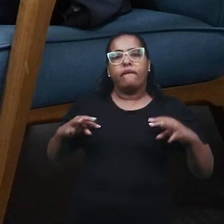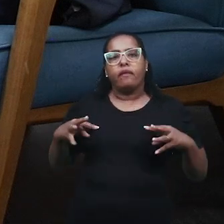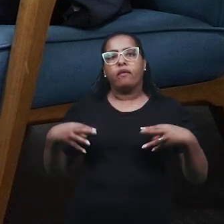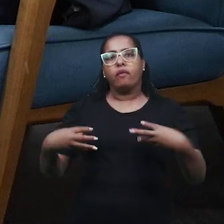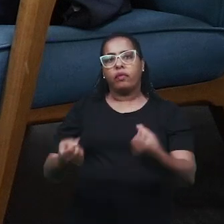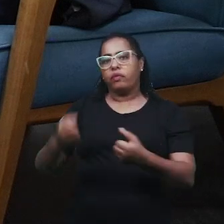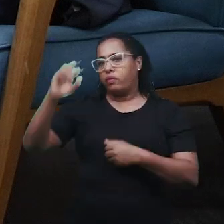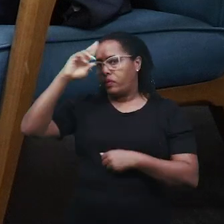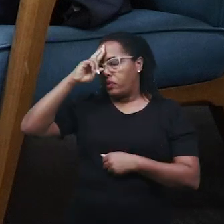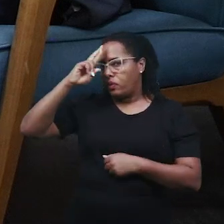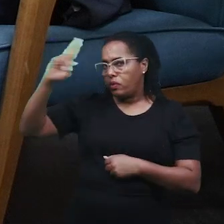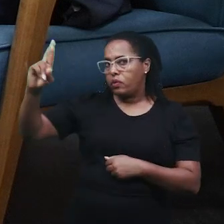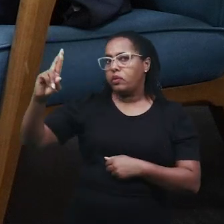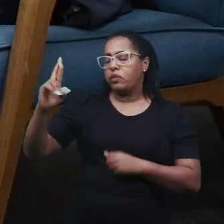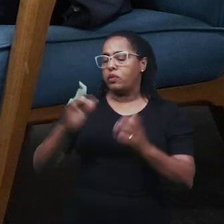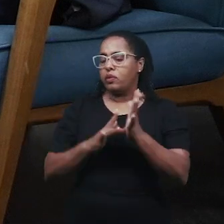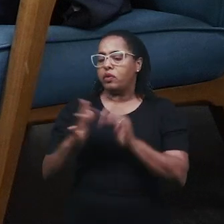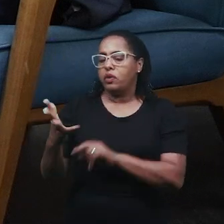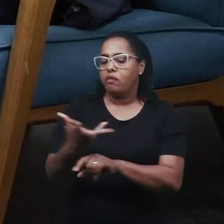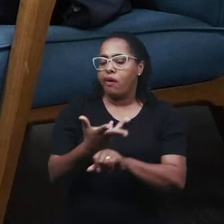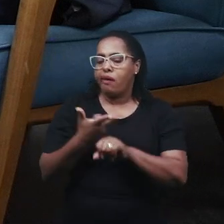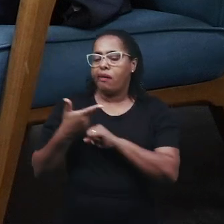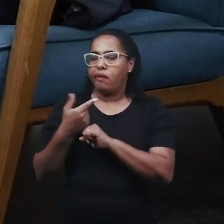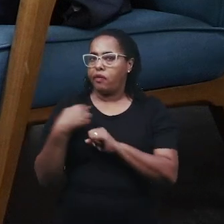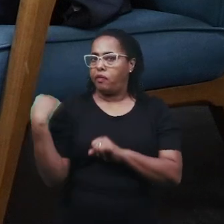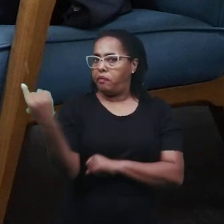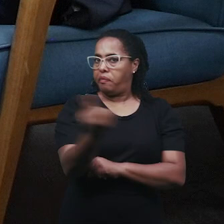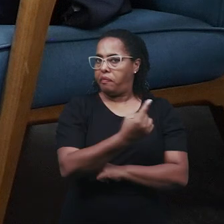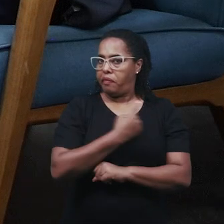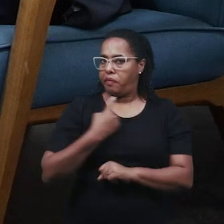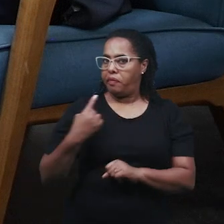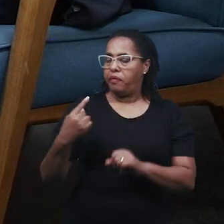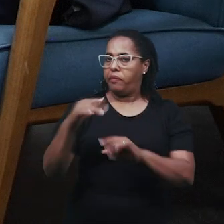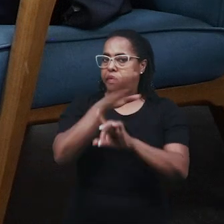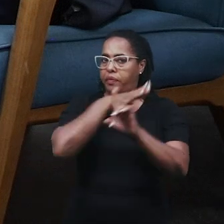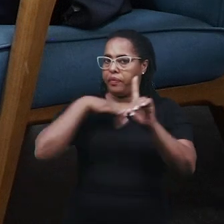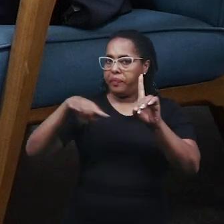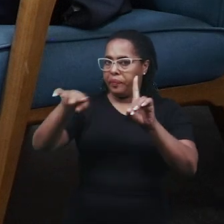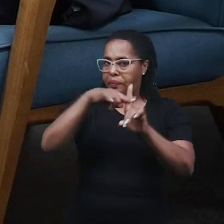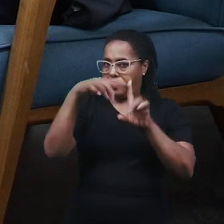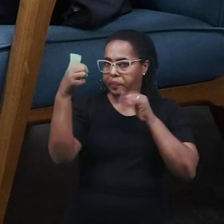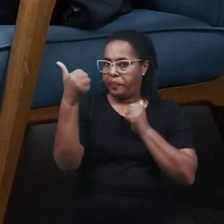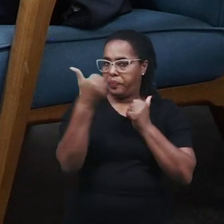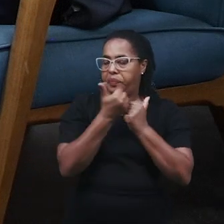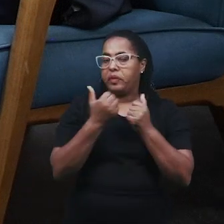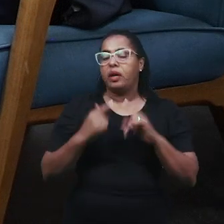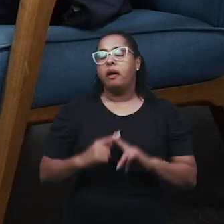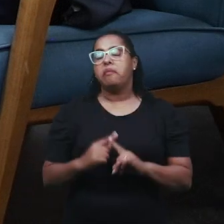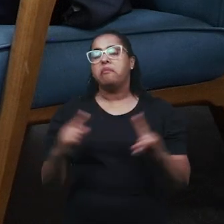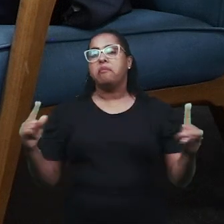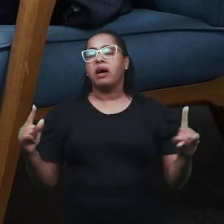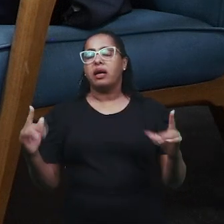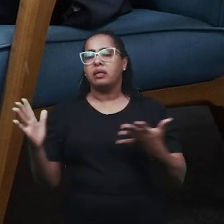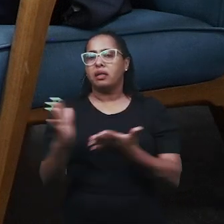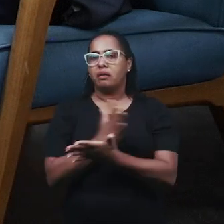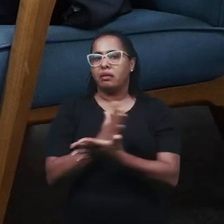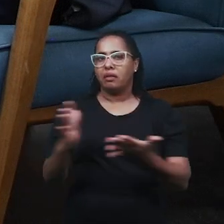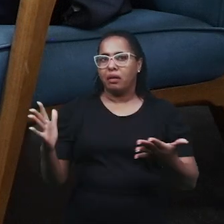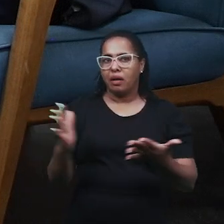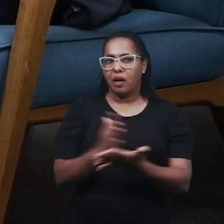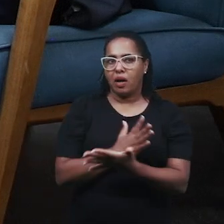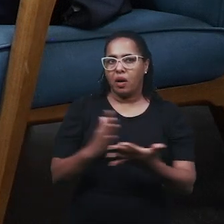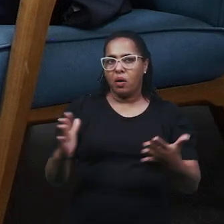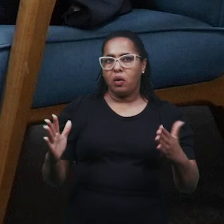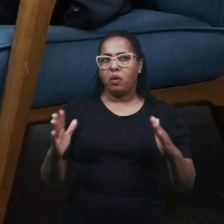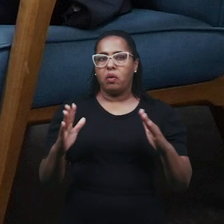que o Senhor Jesus conquistou para nós na cruz do Calvário, mas que infelizmente algumas igrejas